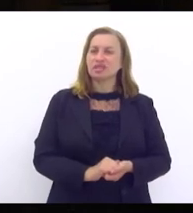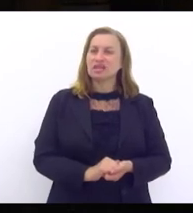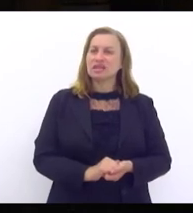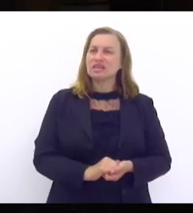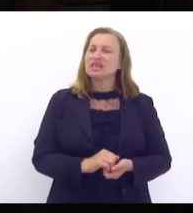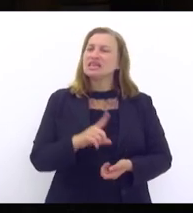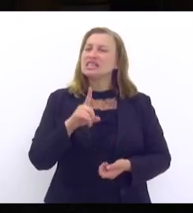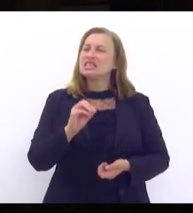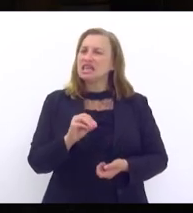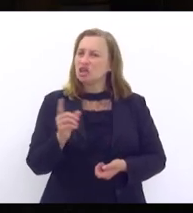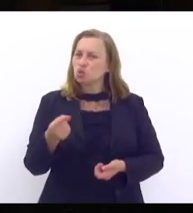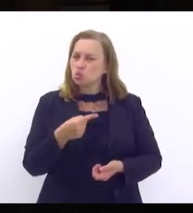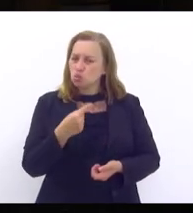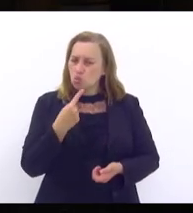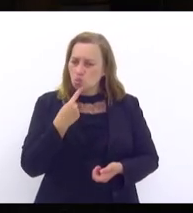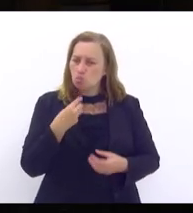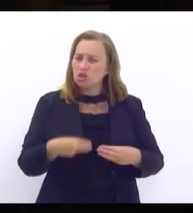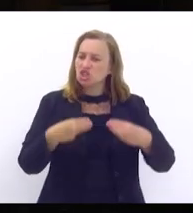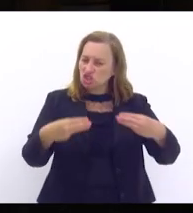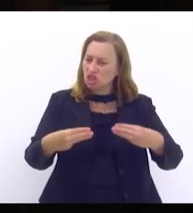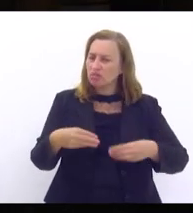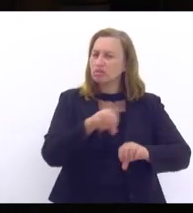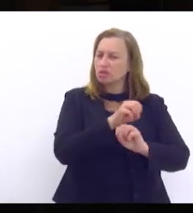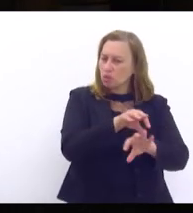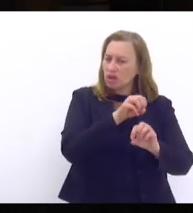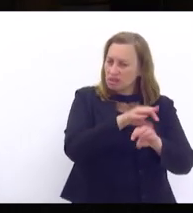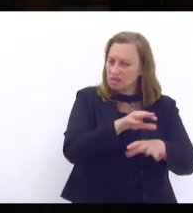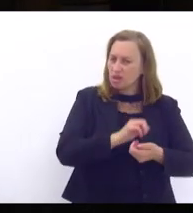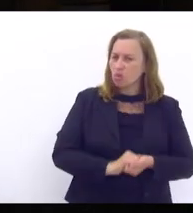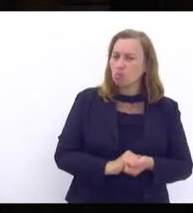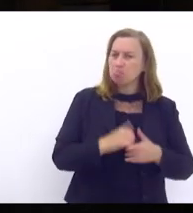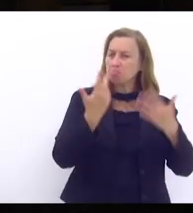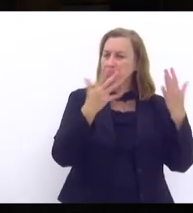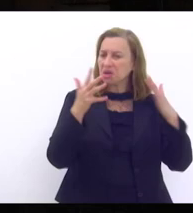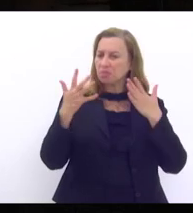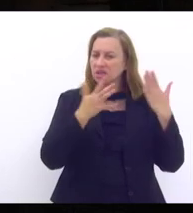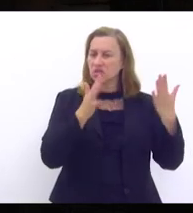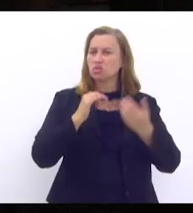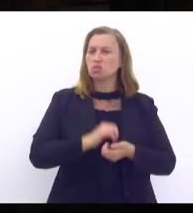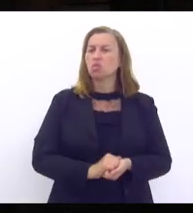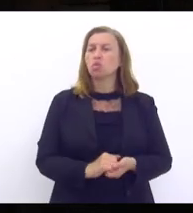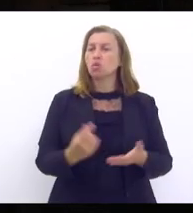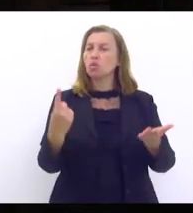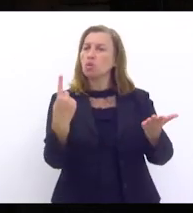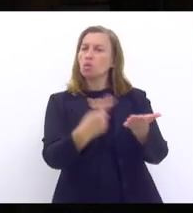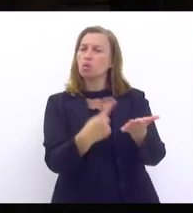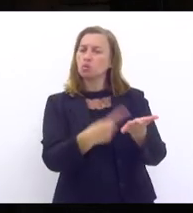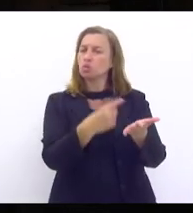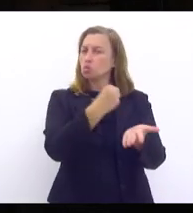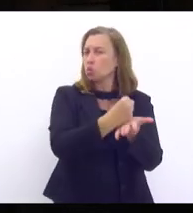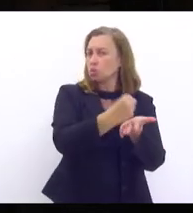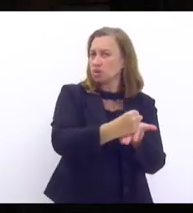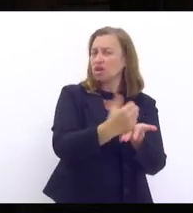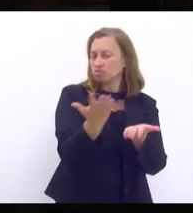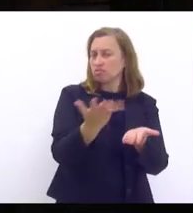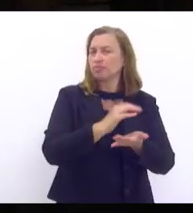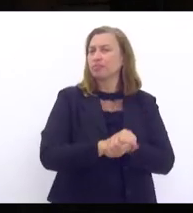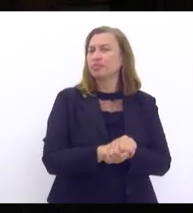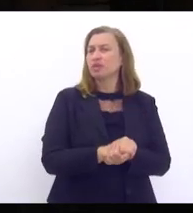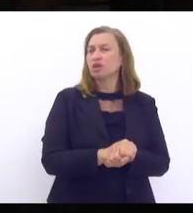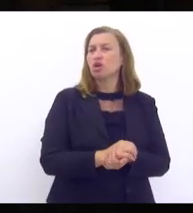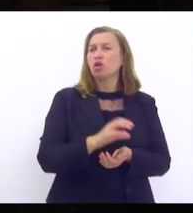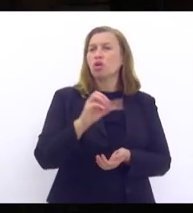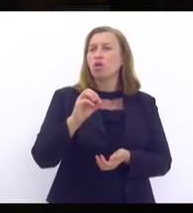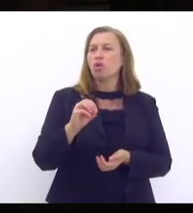Recentemente, o Ministério da Educação celebrou um acordo, um contrato, com a